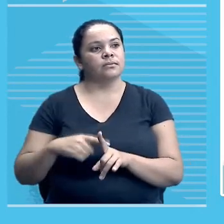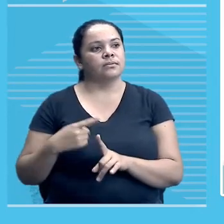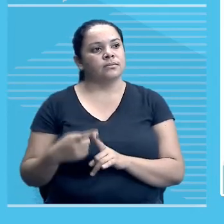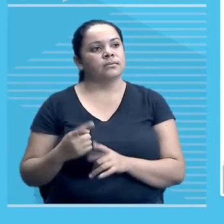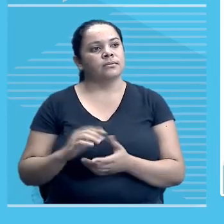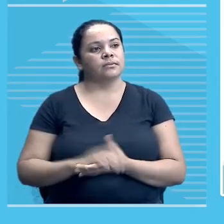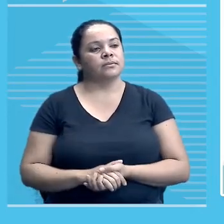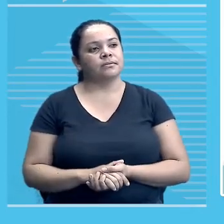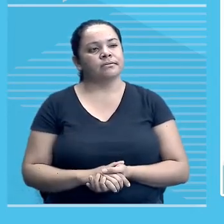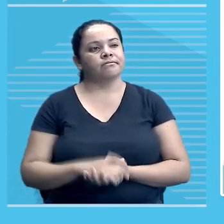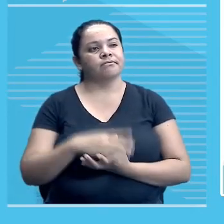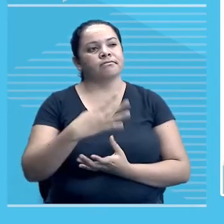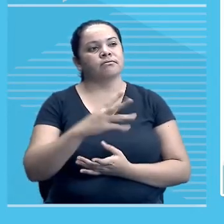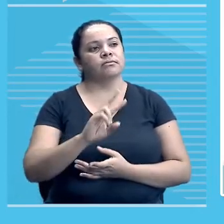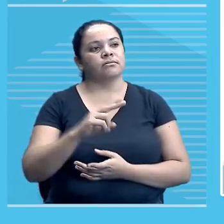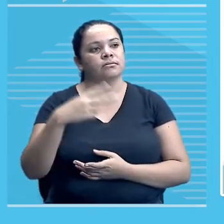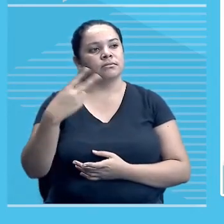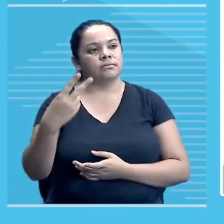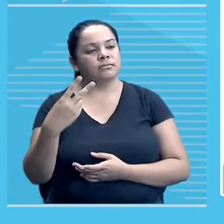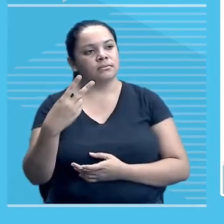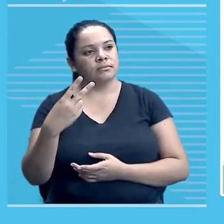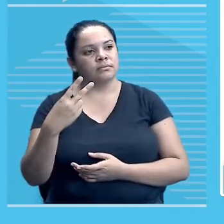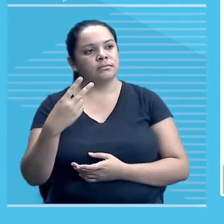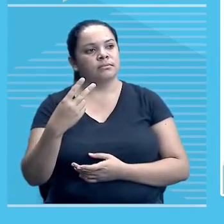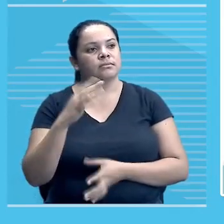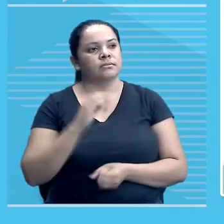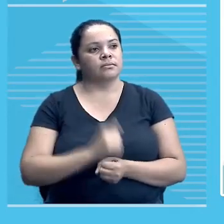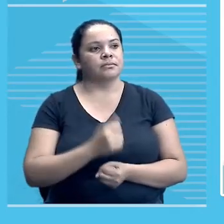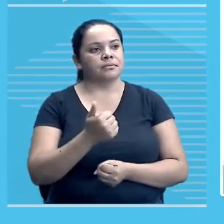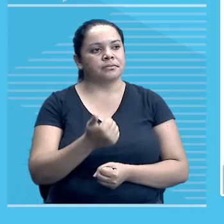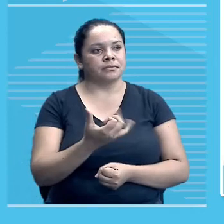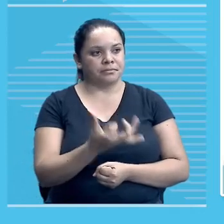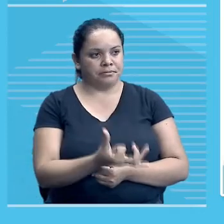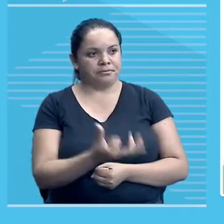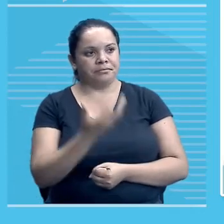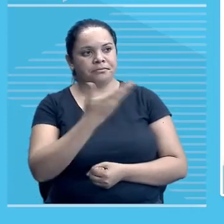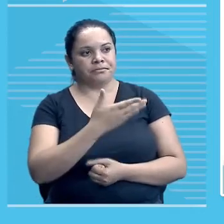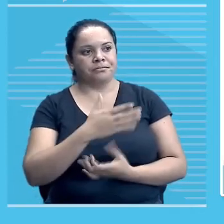Mais 20. O delta é igual a